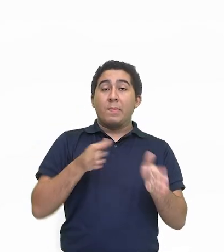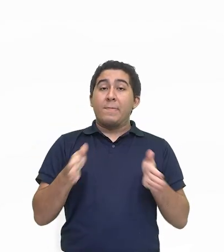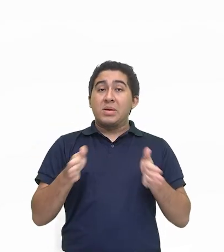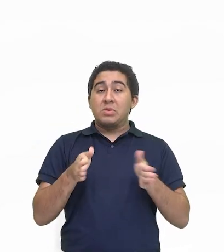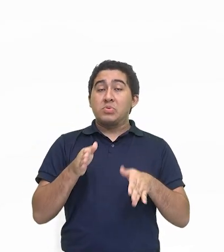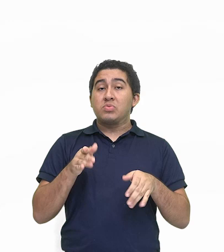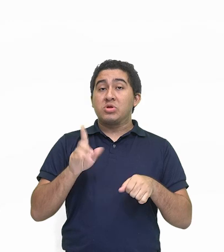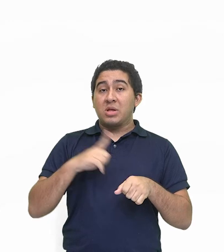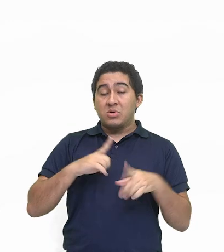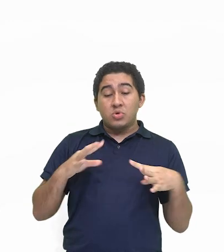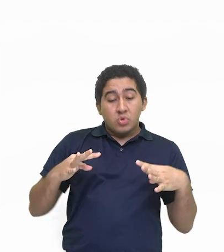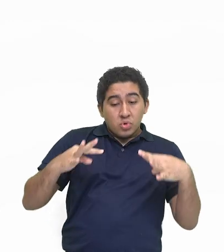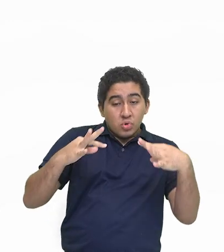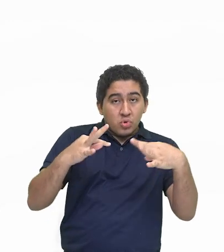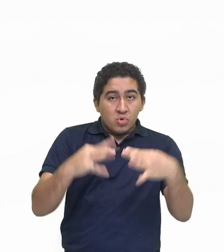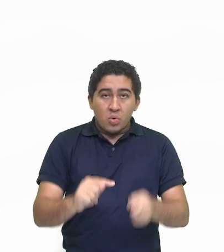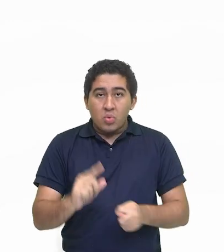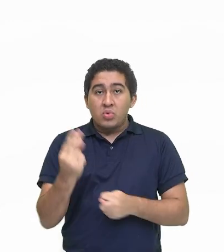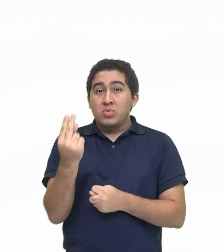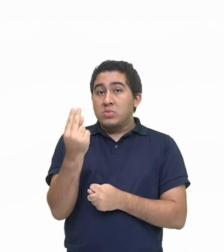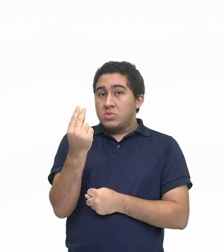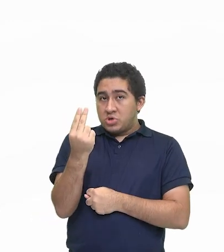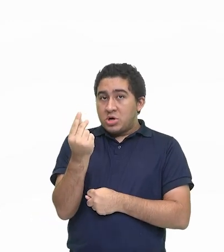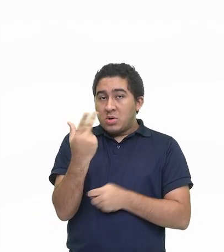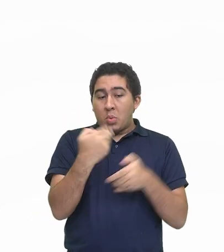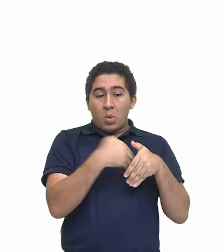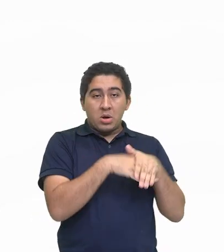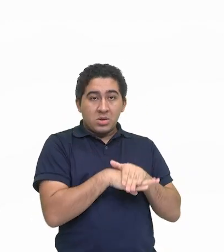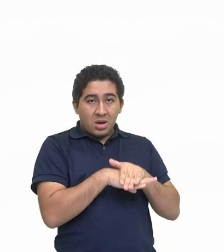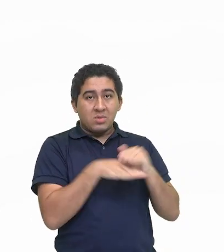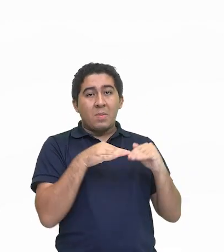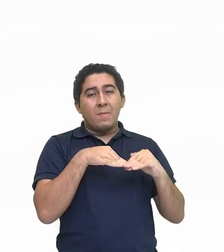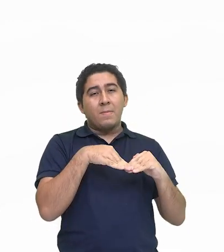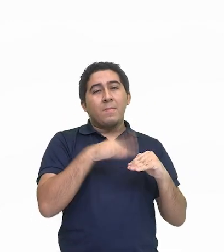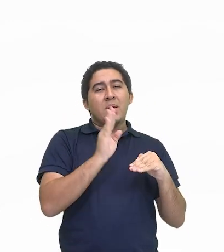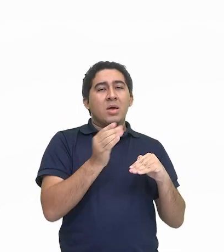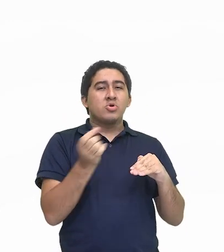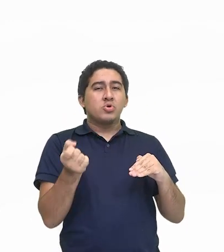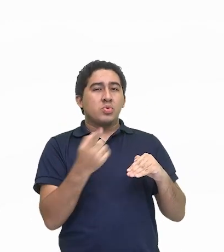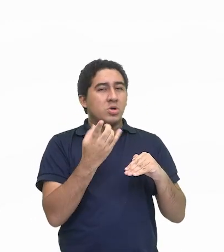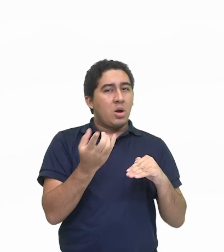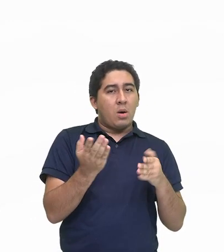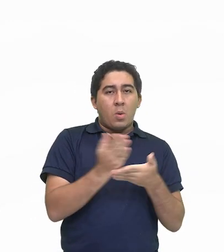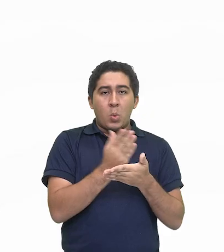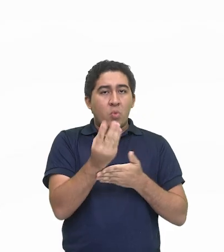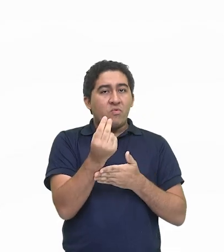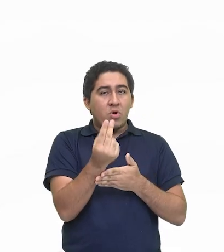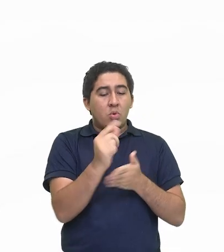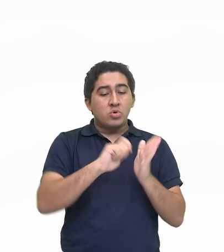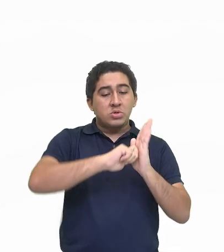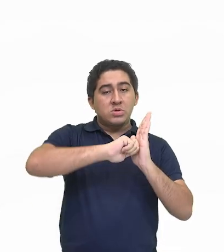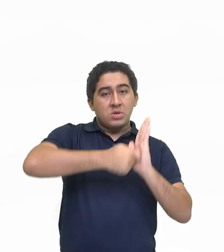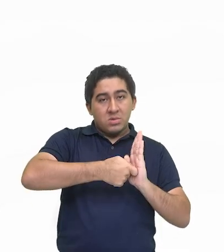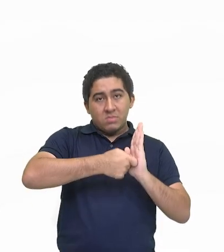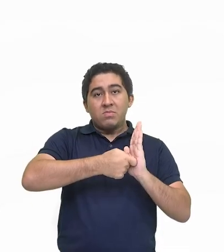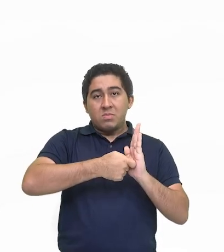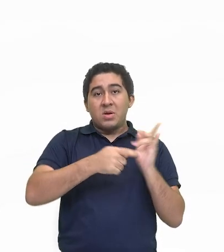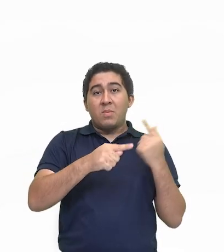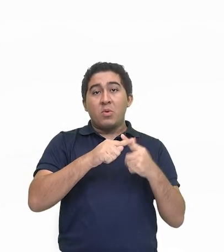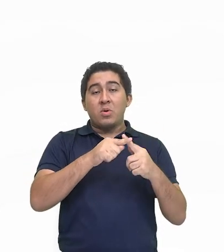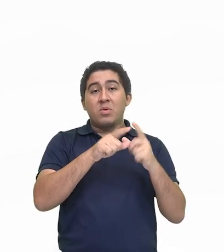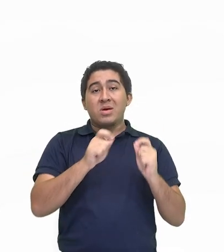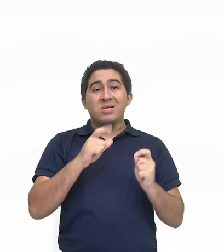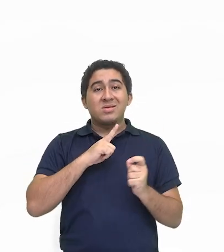de todos os ativos financeiros acima de um determinado valor, como forma de retirar dinheiro